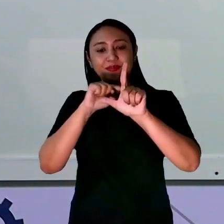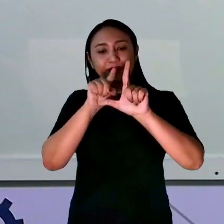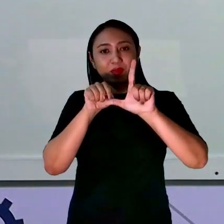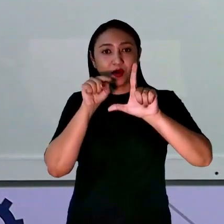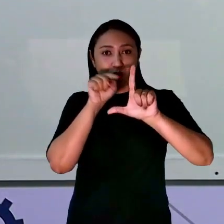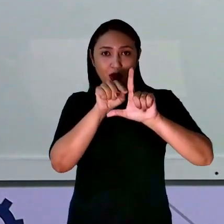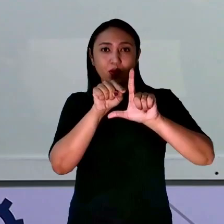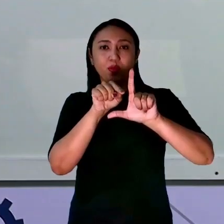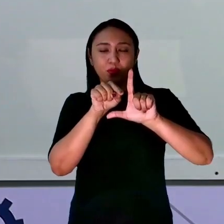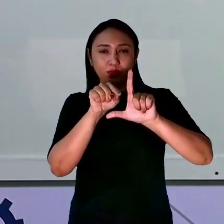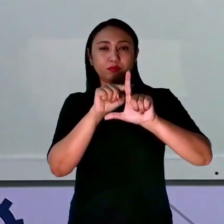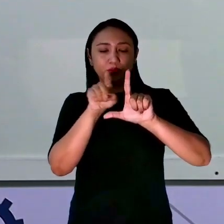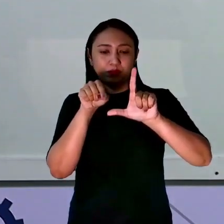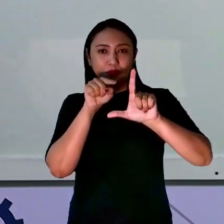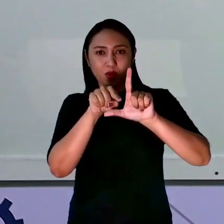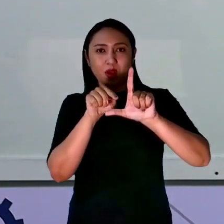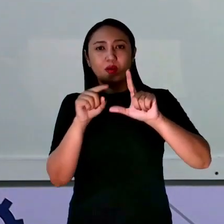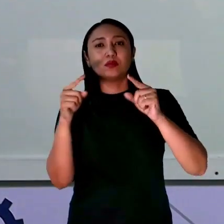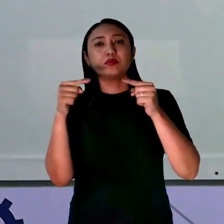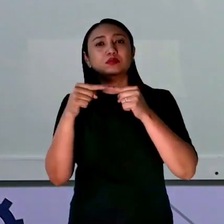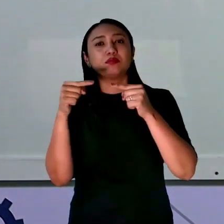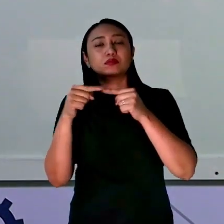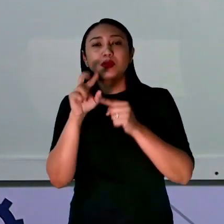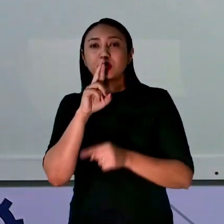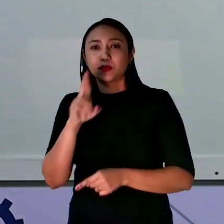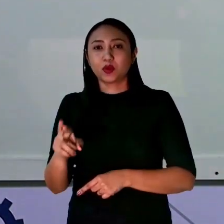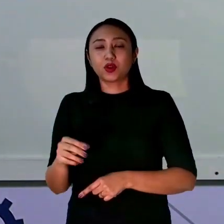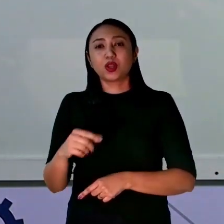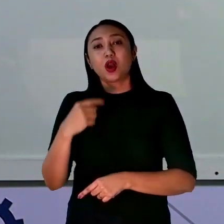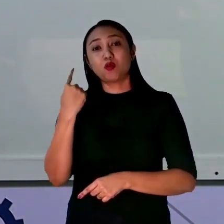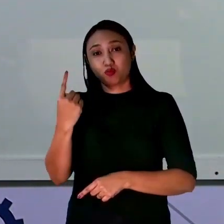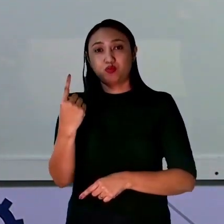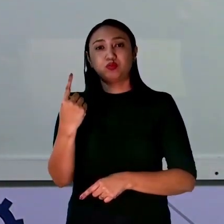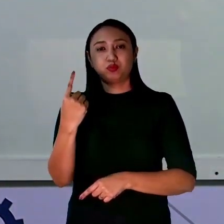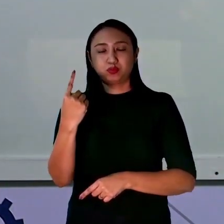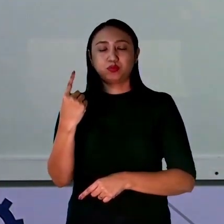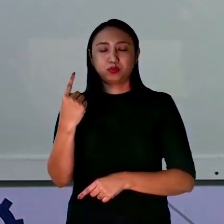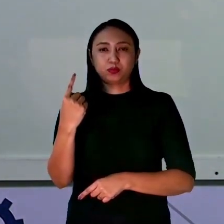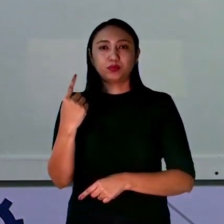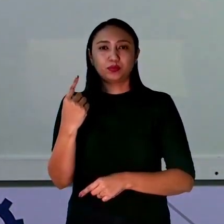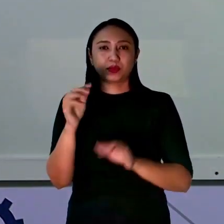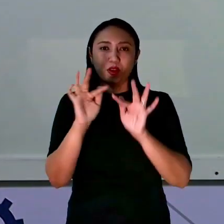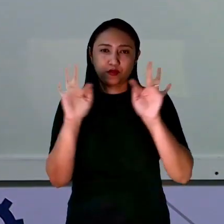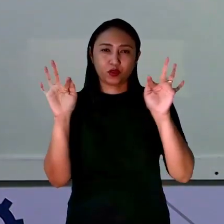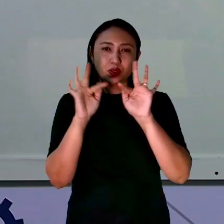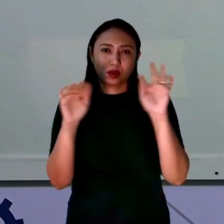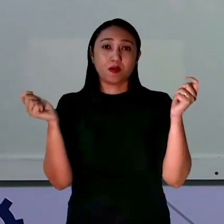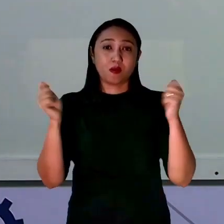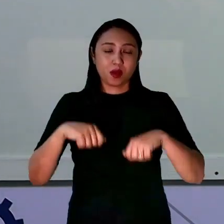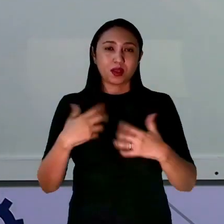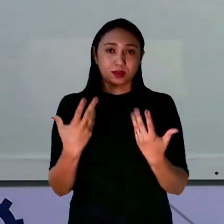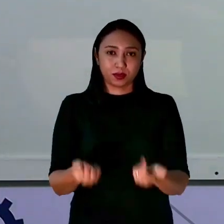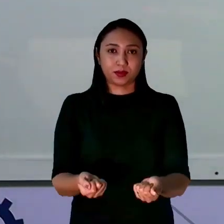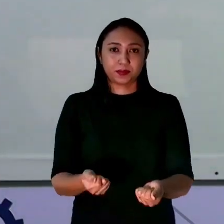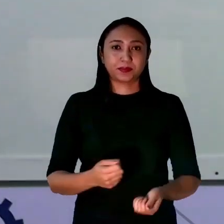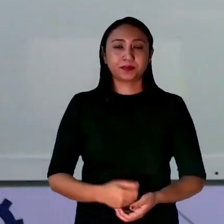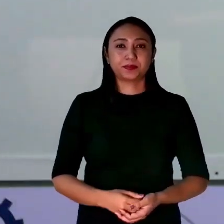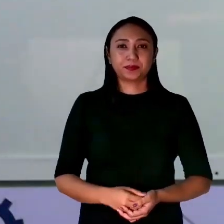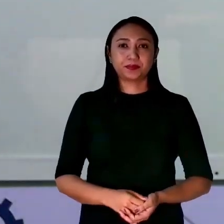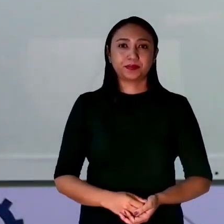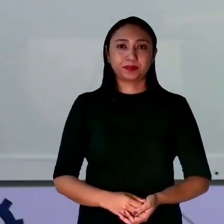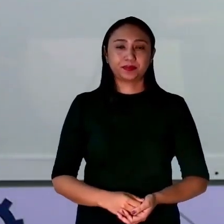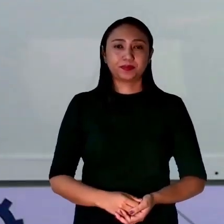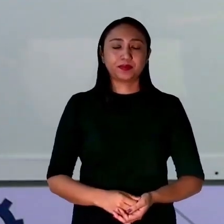o seno de 90 graus vai ser igual a quanto? 1, que é o maior valor que a função admite. Ok? Então,